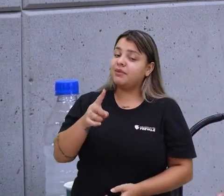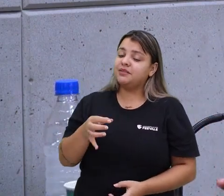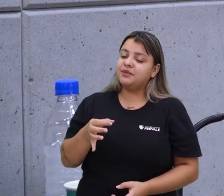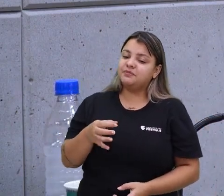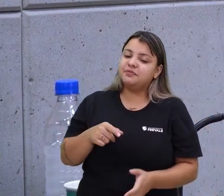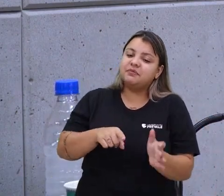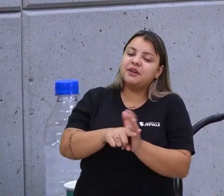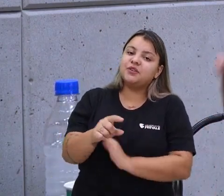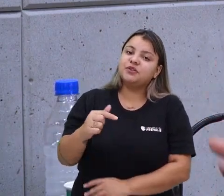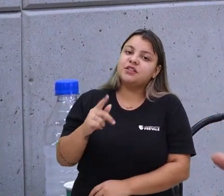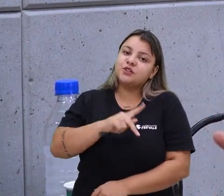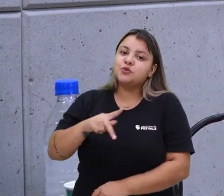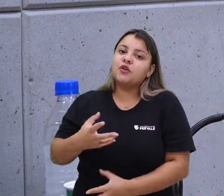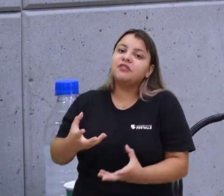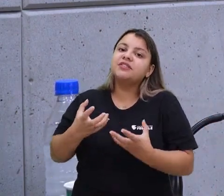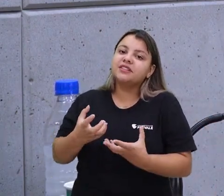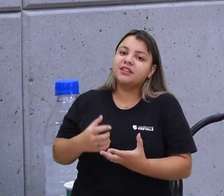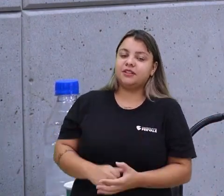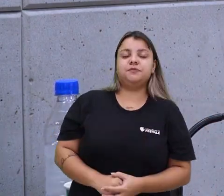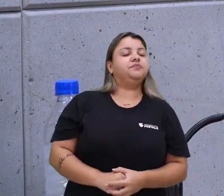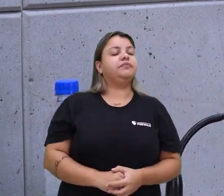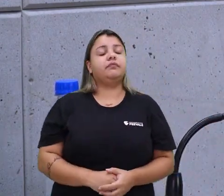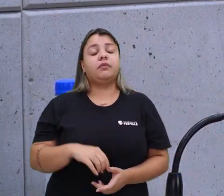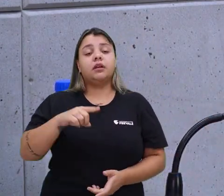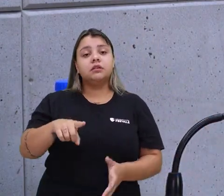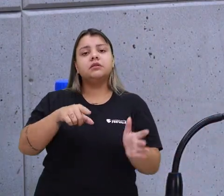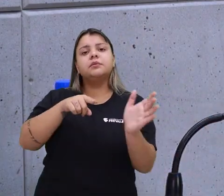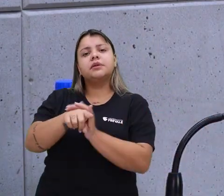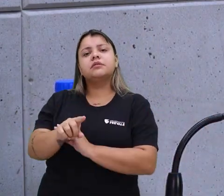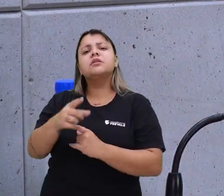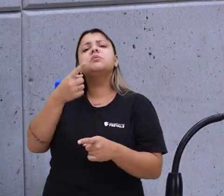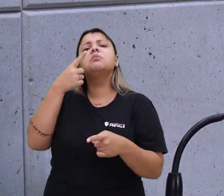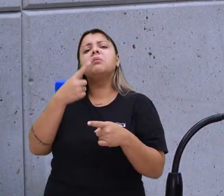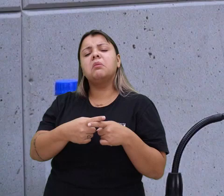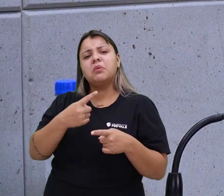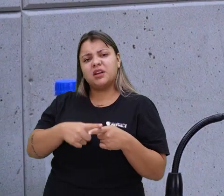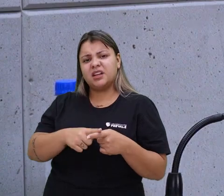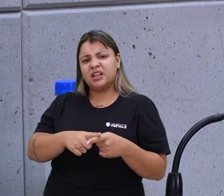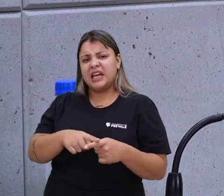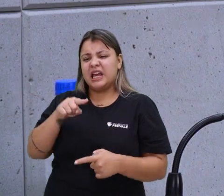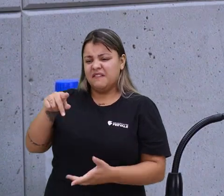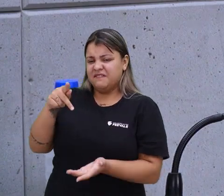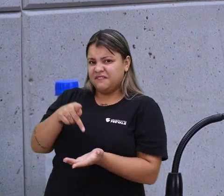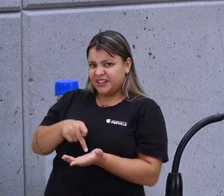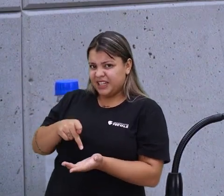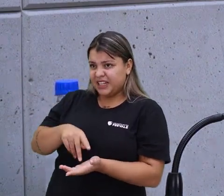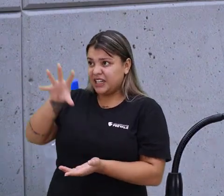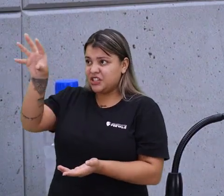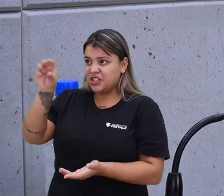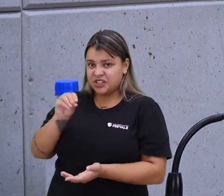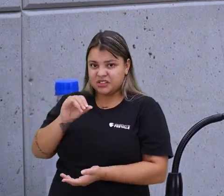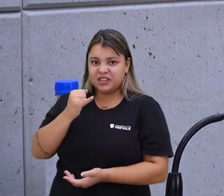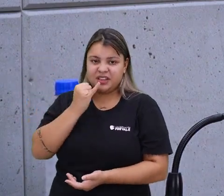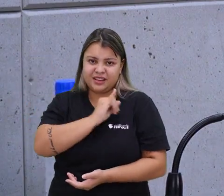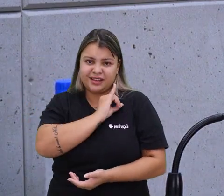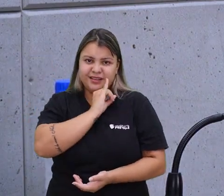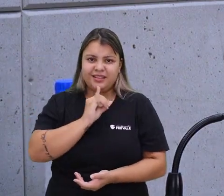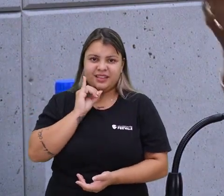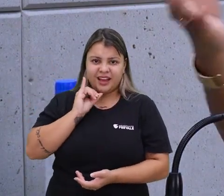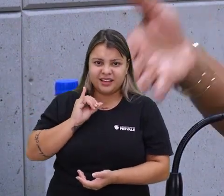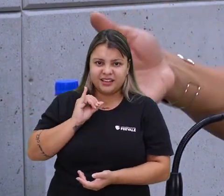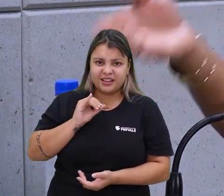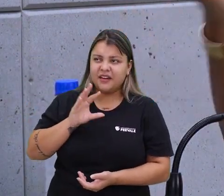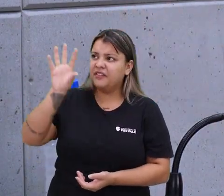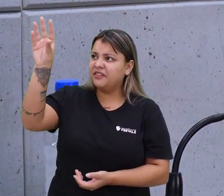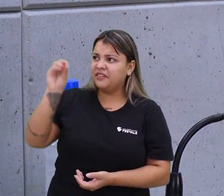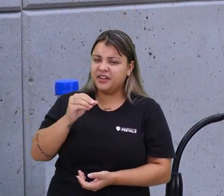agradava Porque ela tava ali questionando que ela tava ali dizendo olha por que que será que isso aqui vem realmente da Itália Será que isso aqui é realmente da França